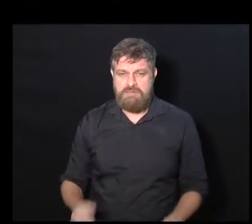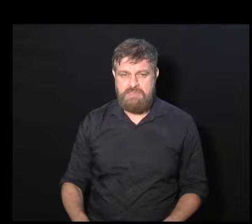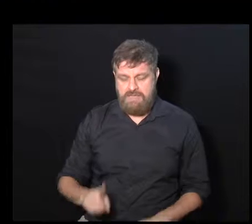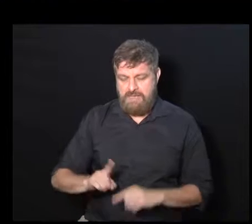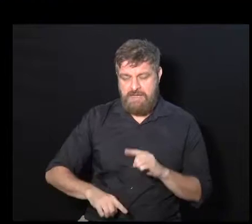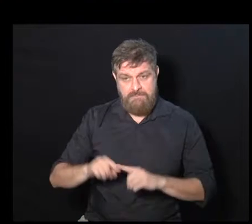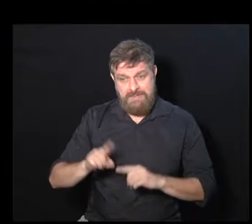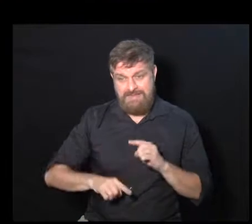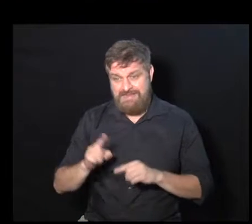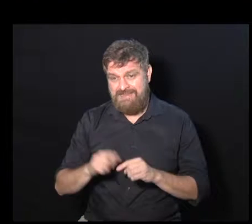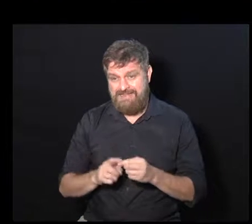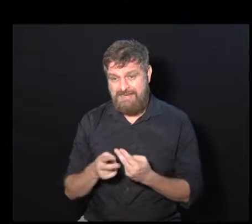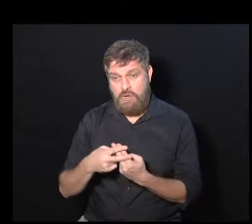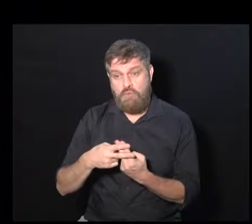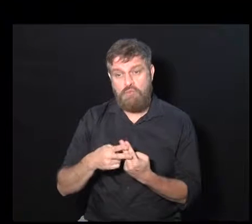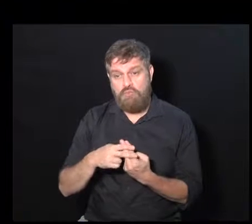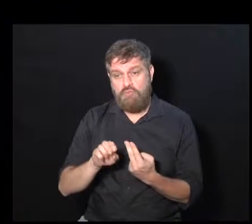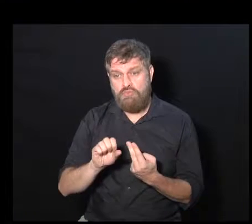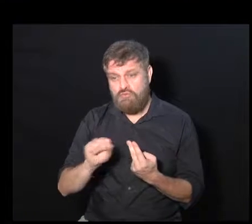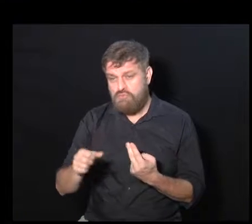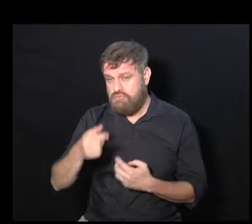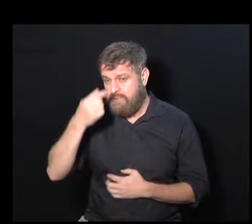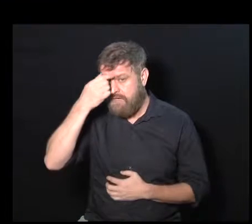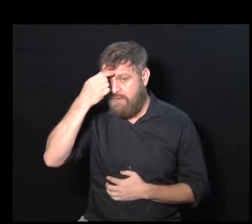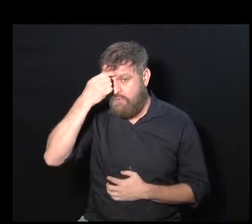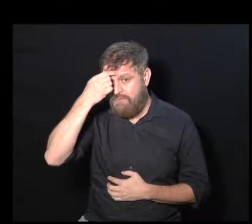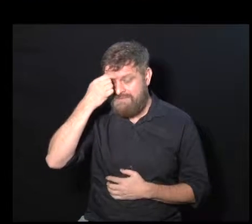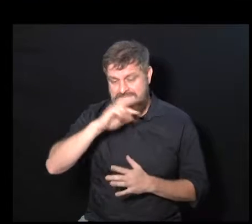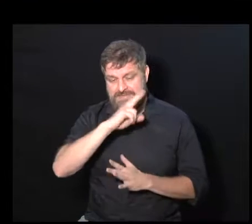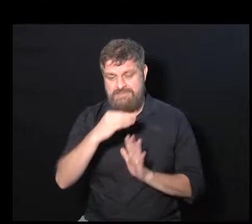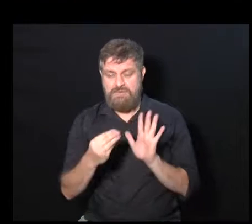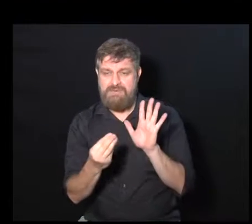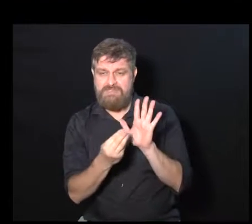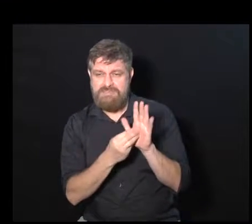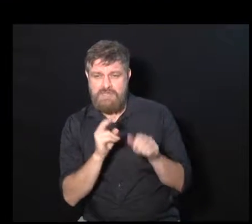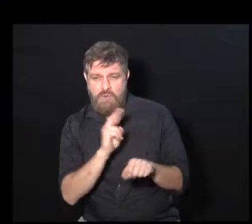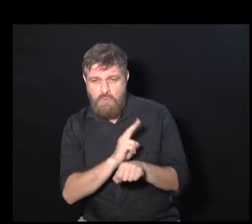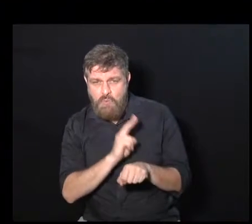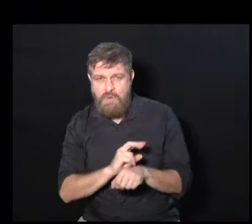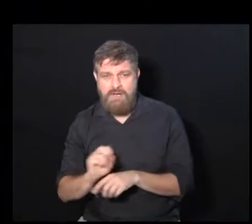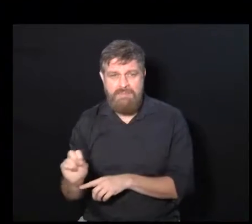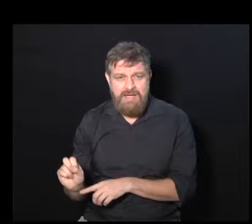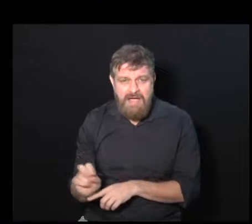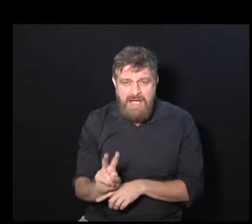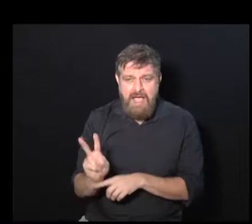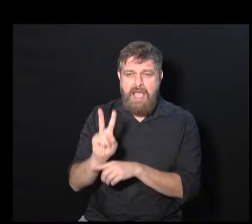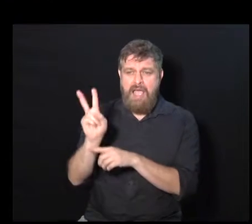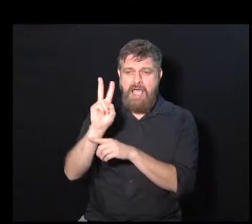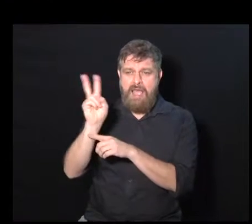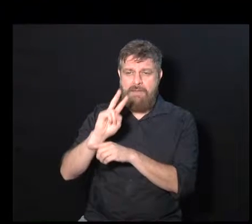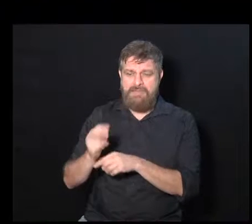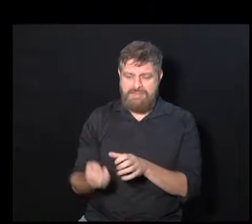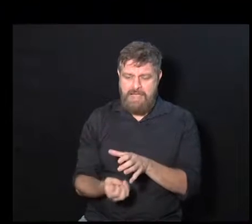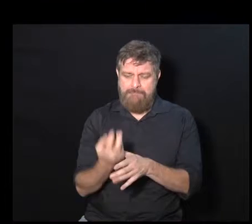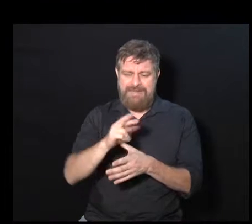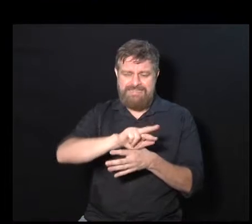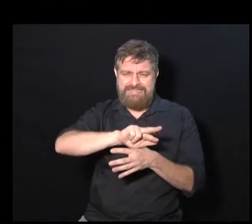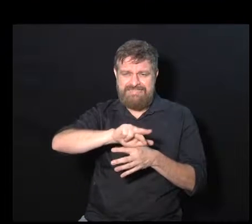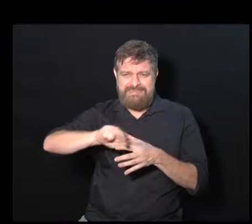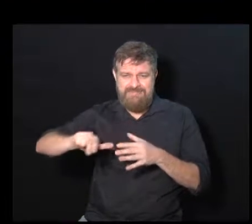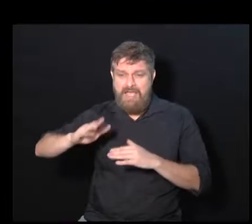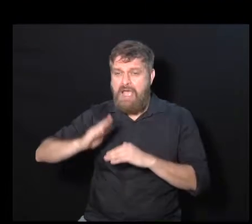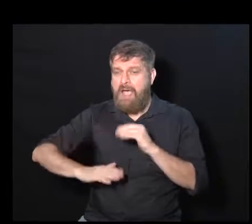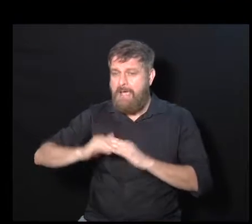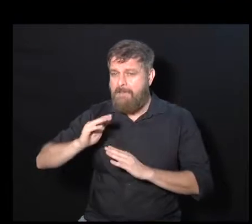terapêuticas no SUS, essa conscientização ambiental, a valorização da biodiversidade através de